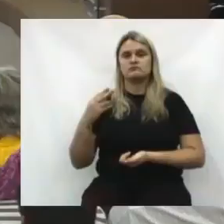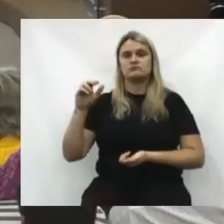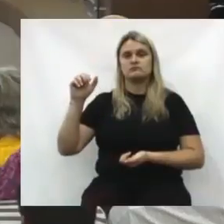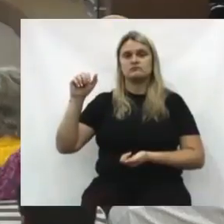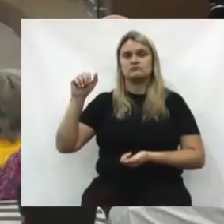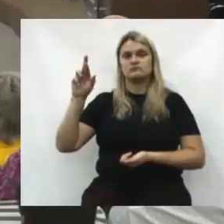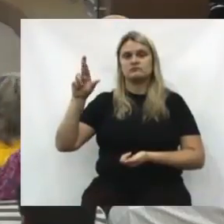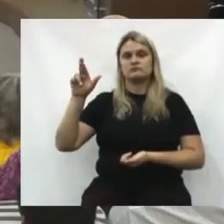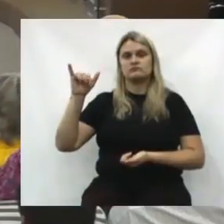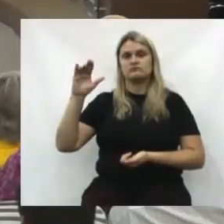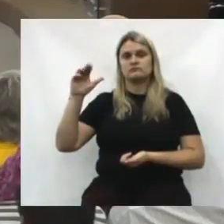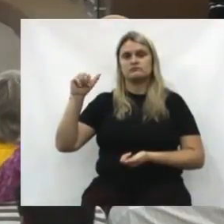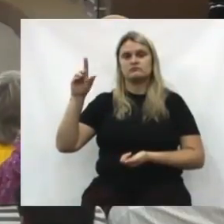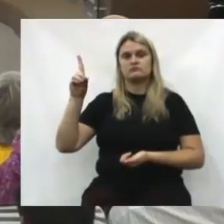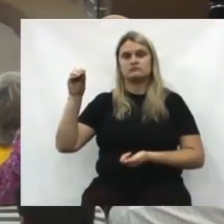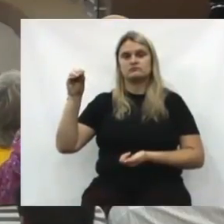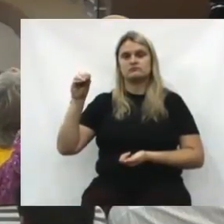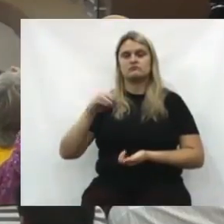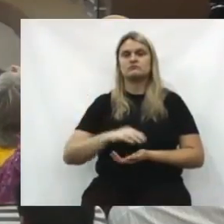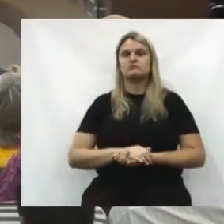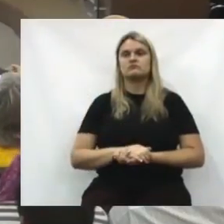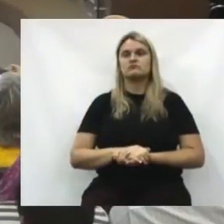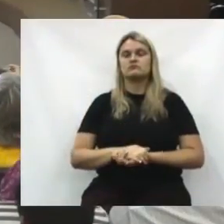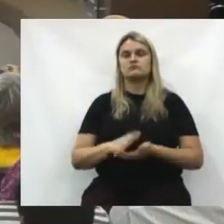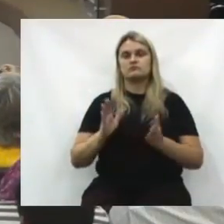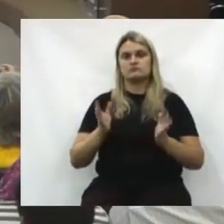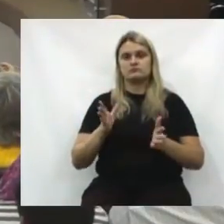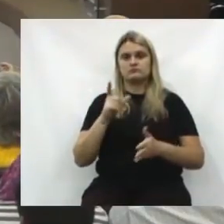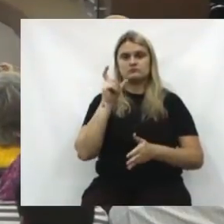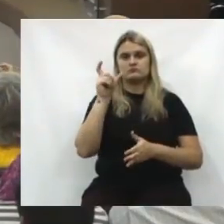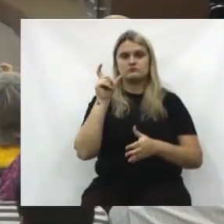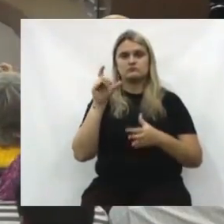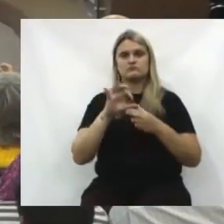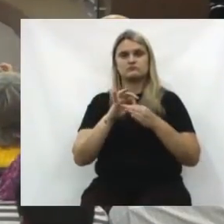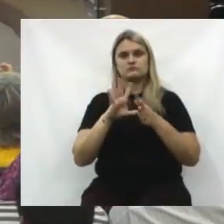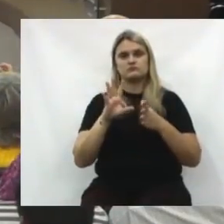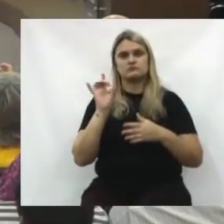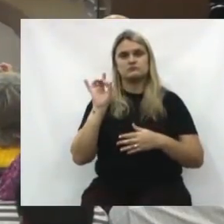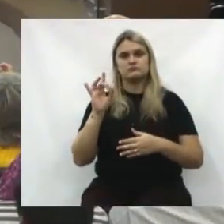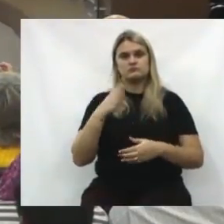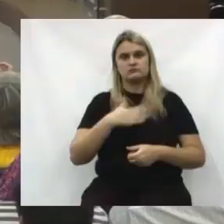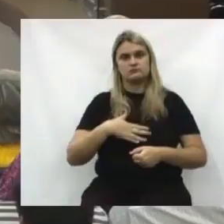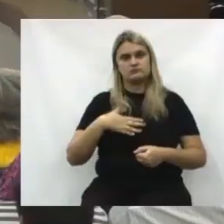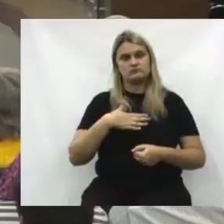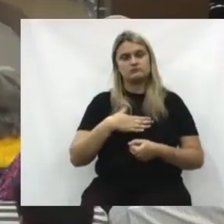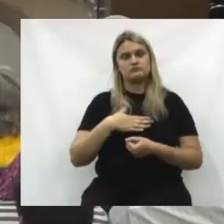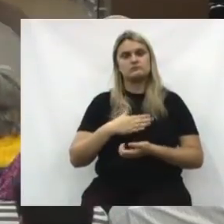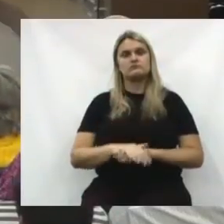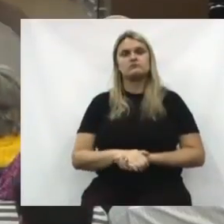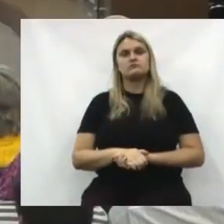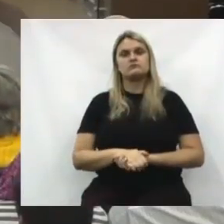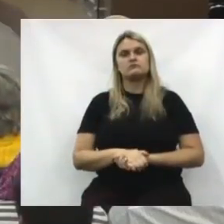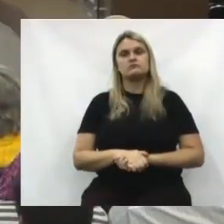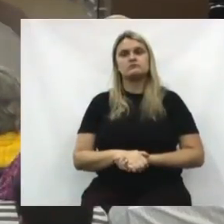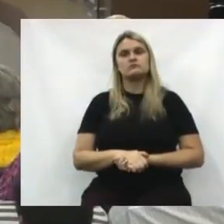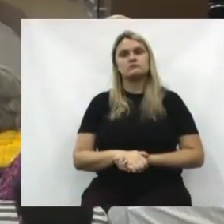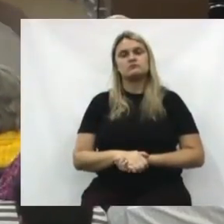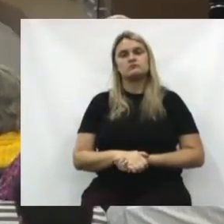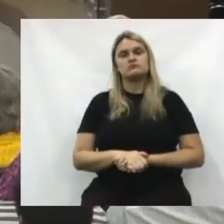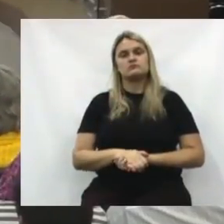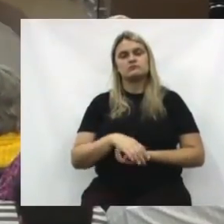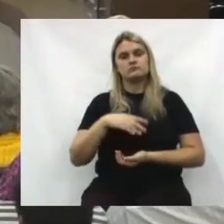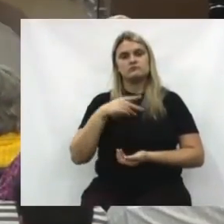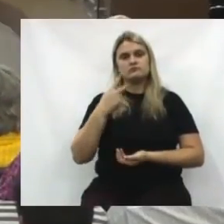Com a palavra, o vereador Adriano Sass. Agora, na palavra livre, só gostaria de